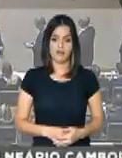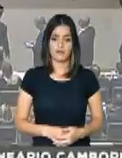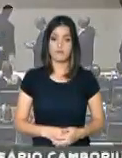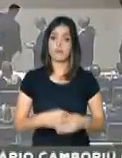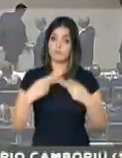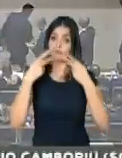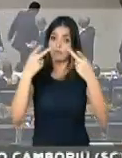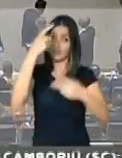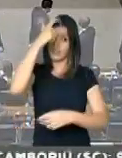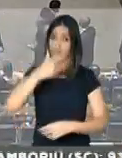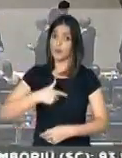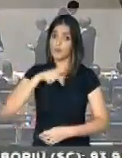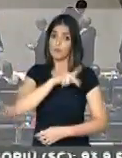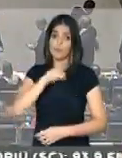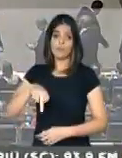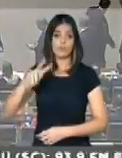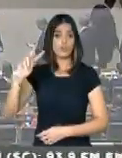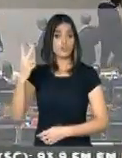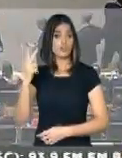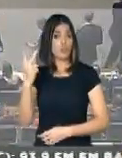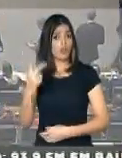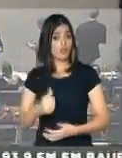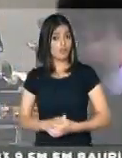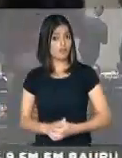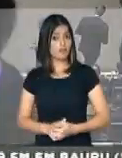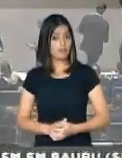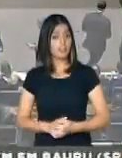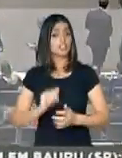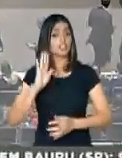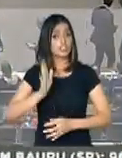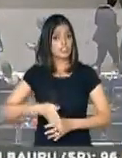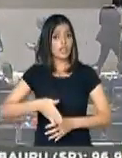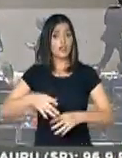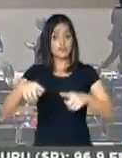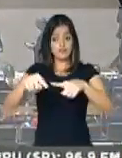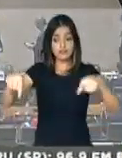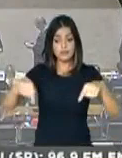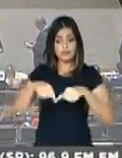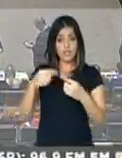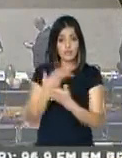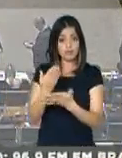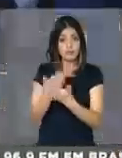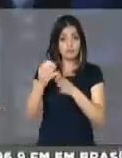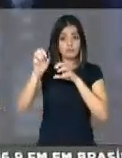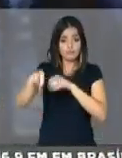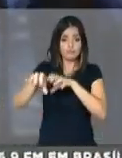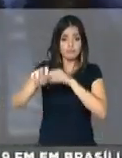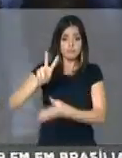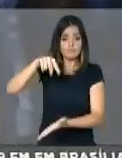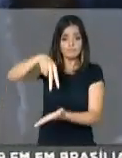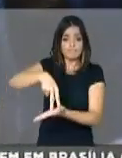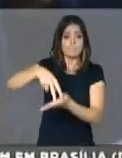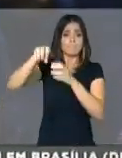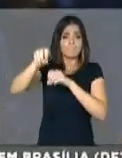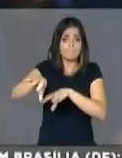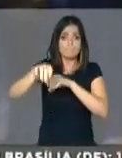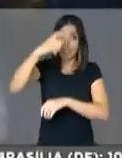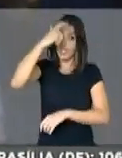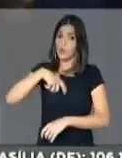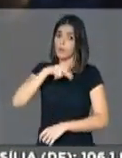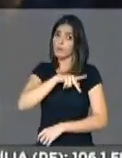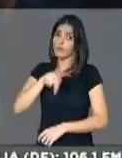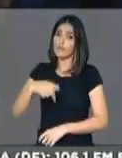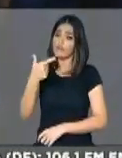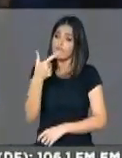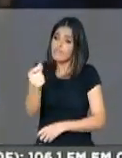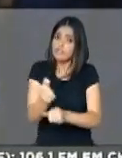falo aqui como professor de história e teve em sala de aula o deputado rodrigo maia durante 20 anos é